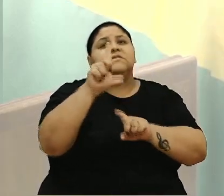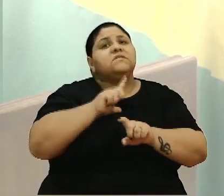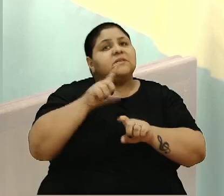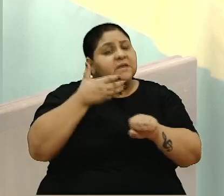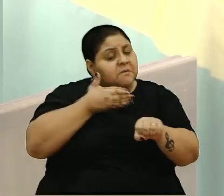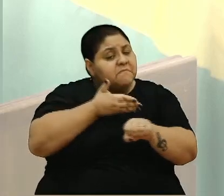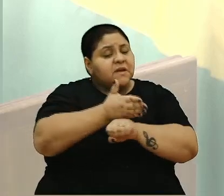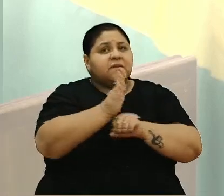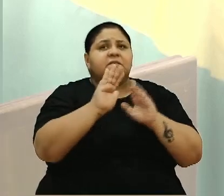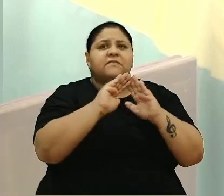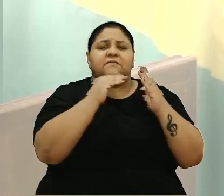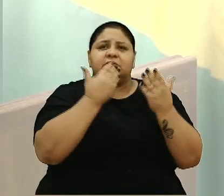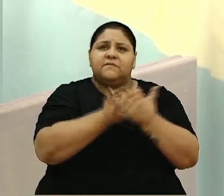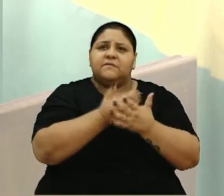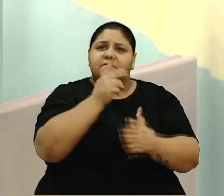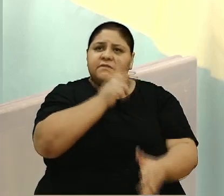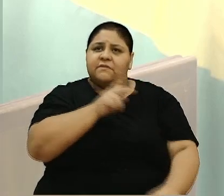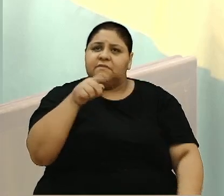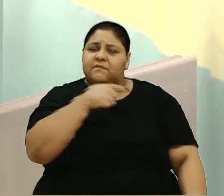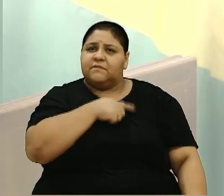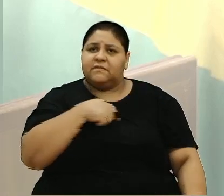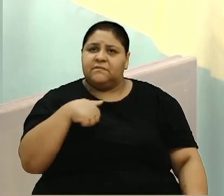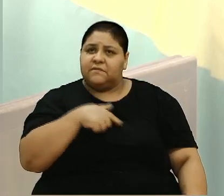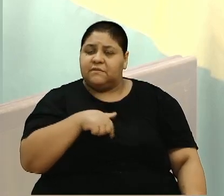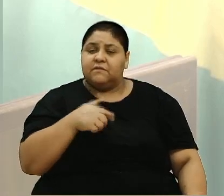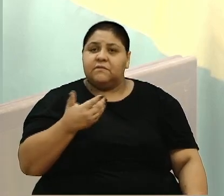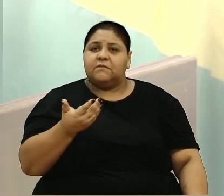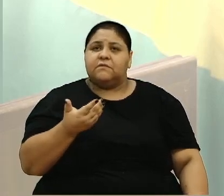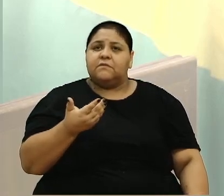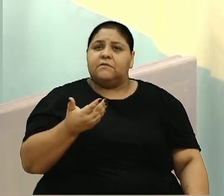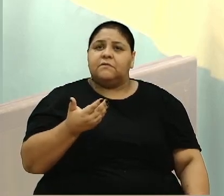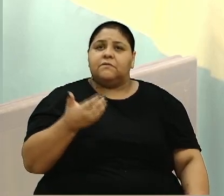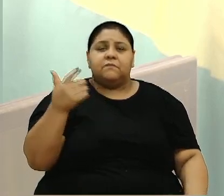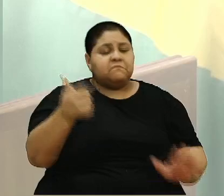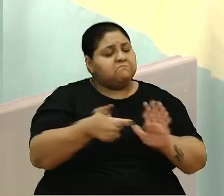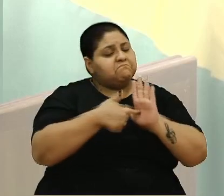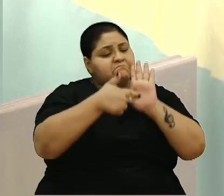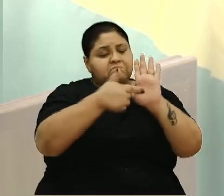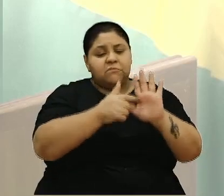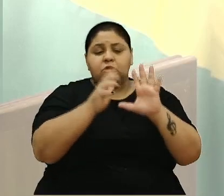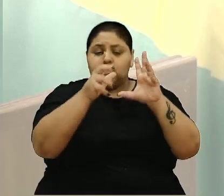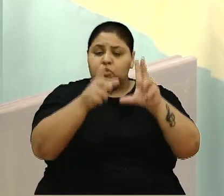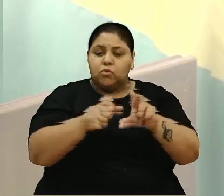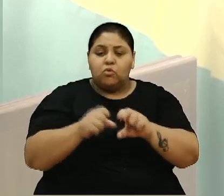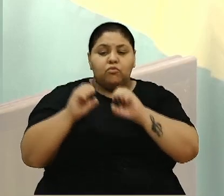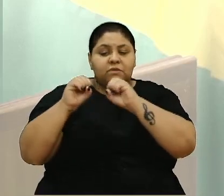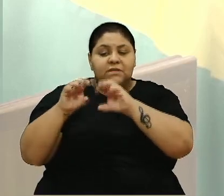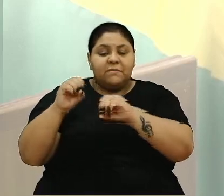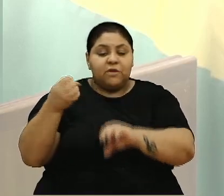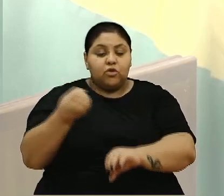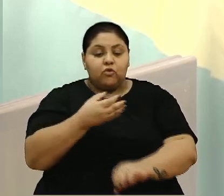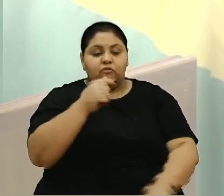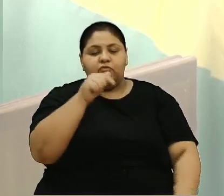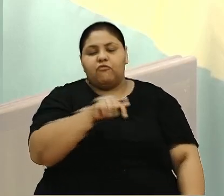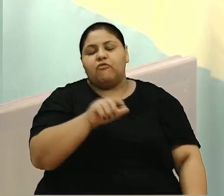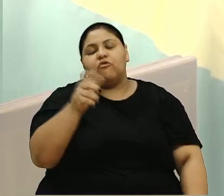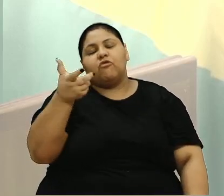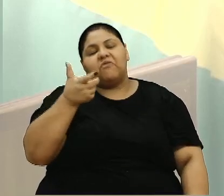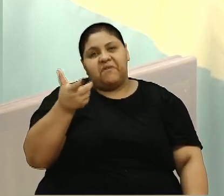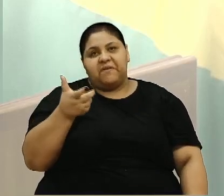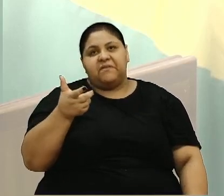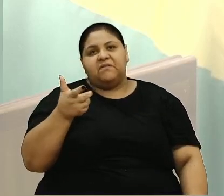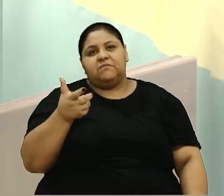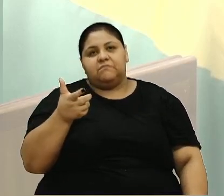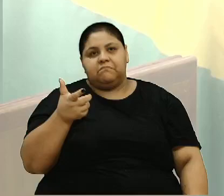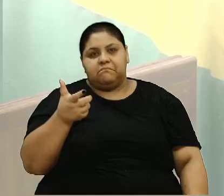escolas. Então, professor Zanquim, o senhor nos traz todo dia um ensinamento novo aqui. E eu quero dizer